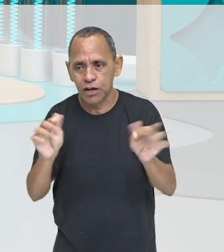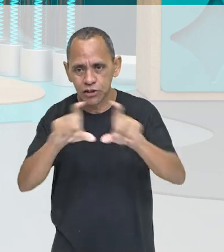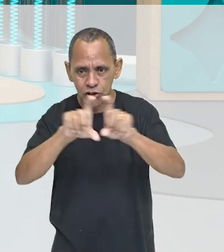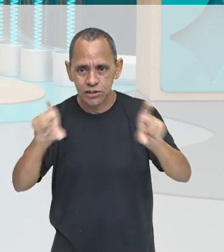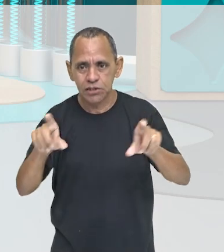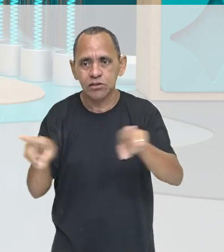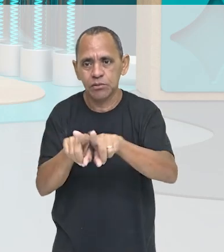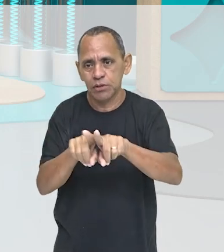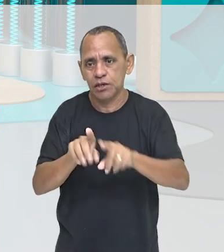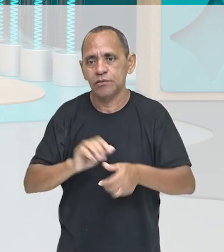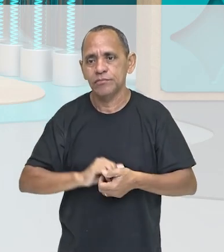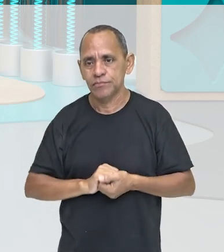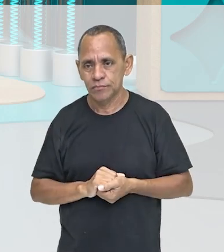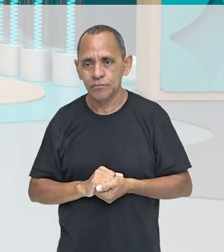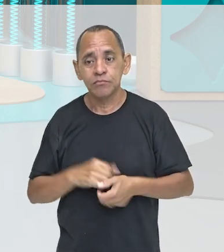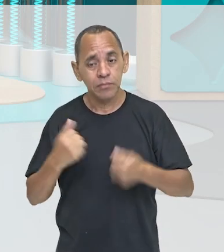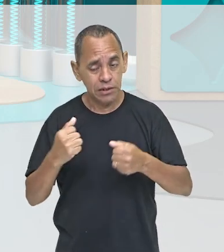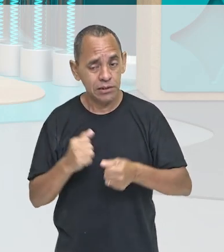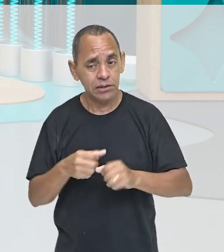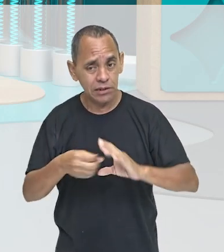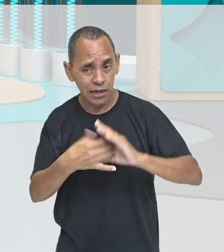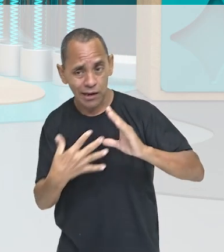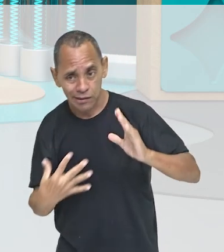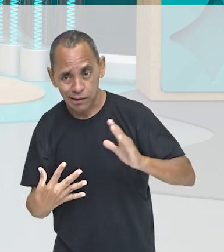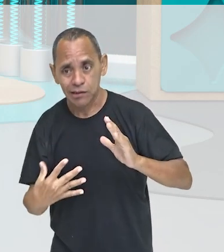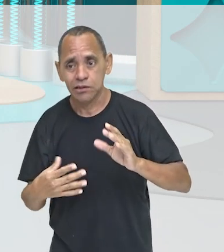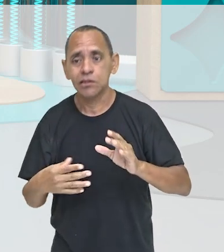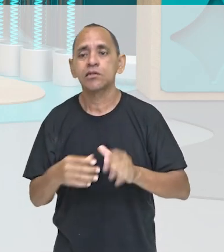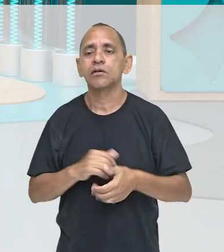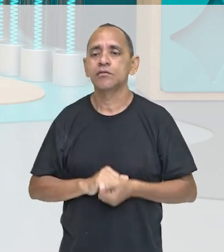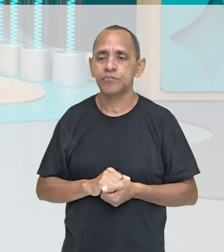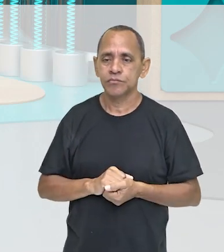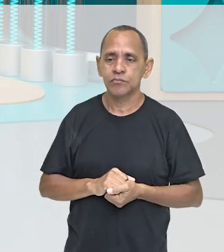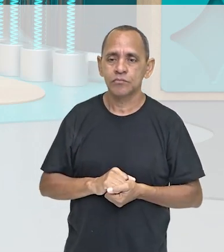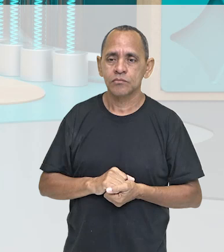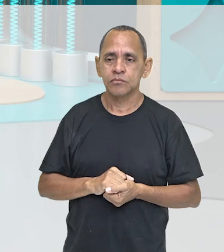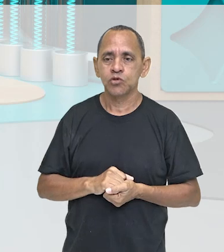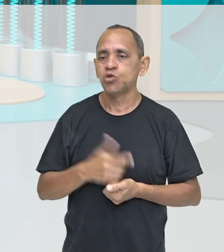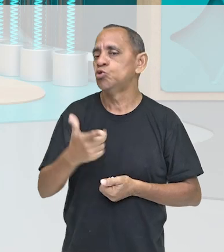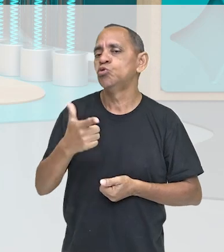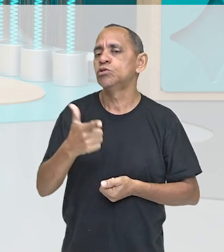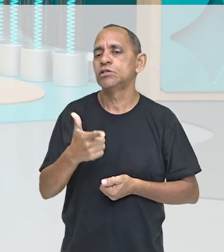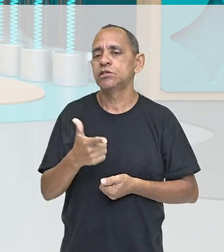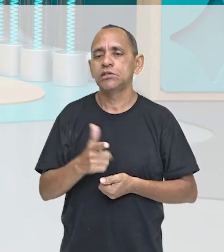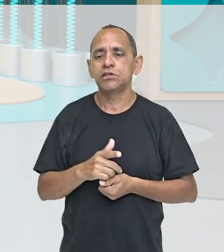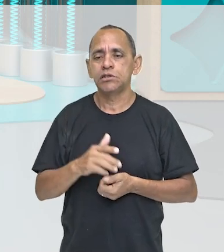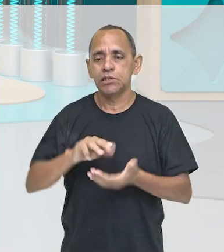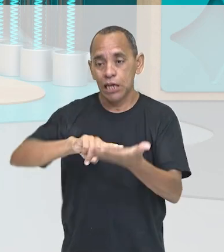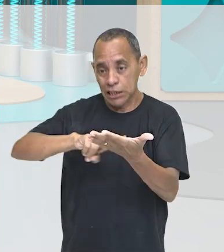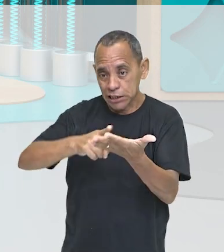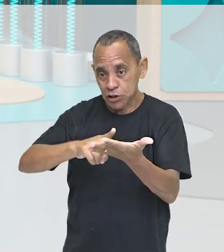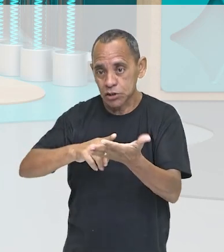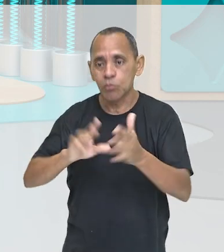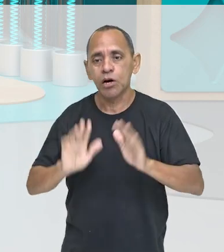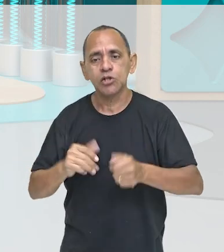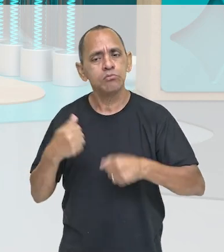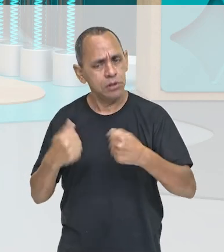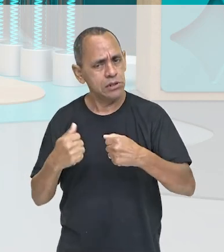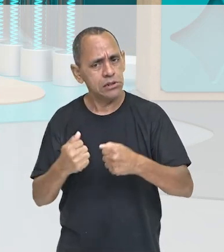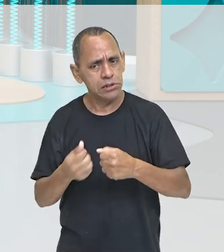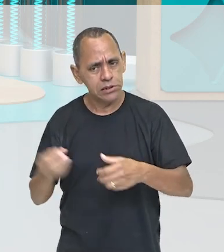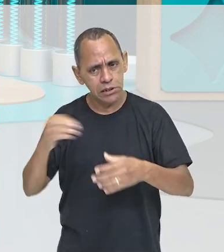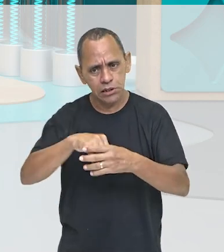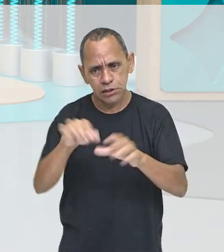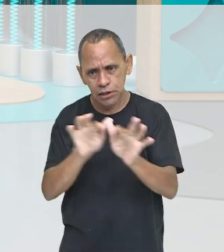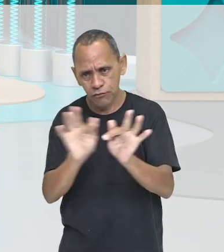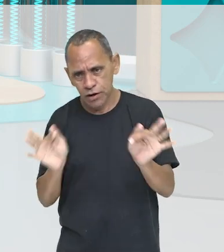precisam estar para caracterizar a sua função. Não tem tradução, mas precisam estar ali. É o caso, então, do will. Tem